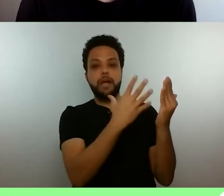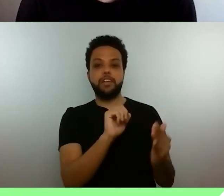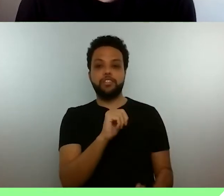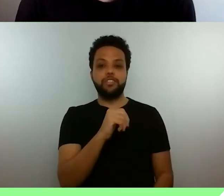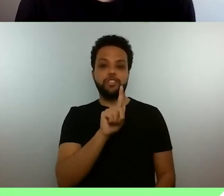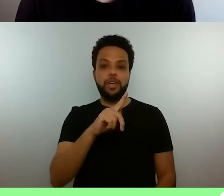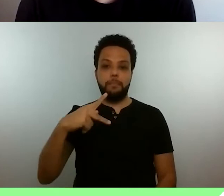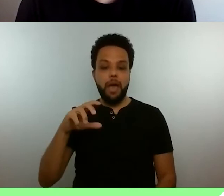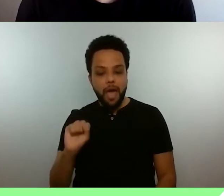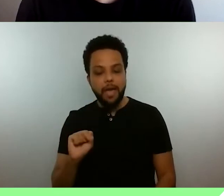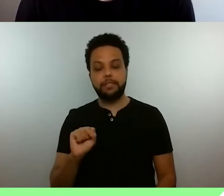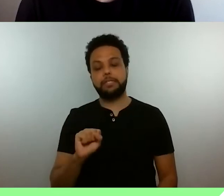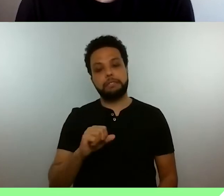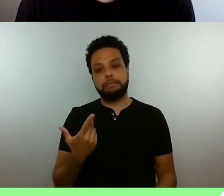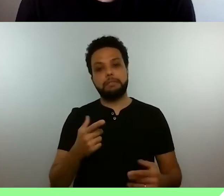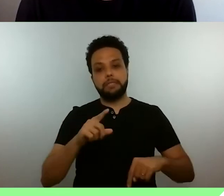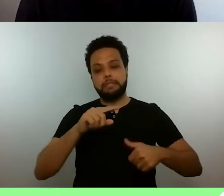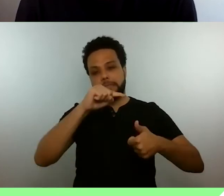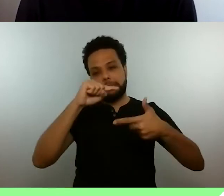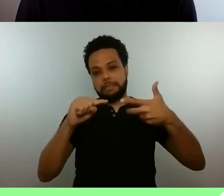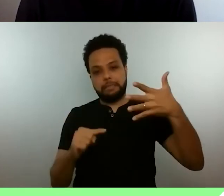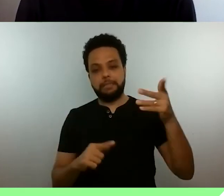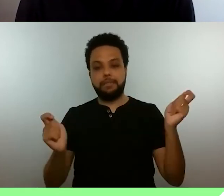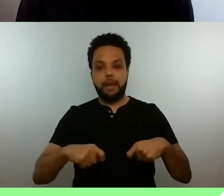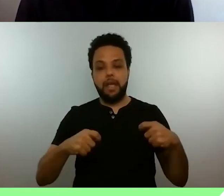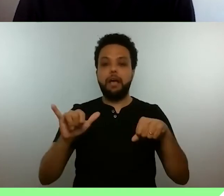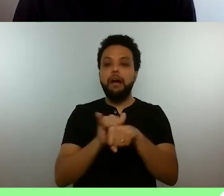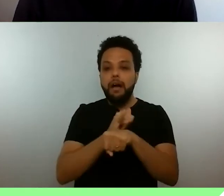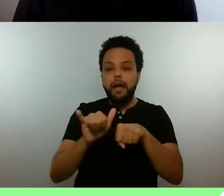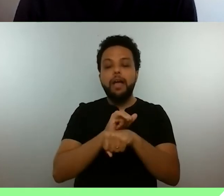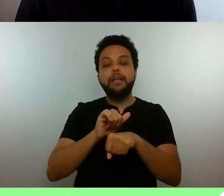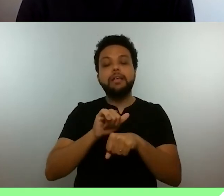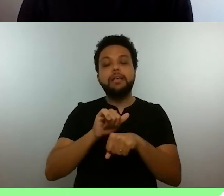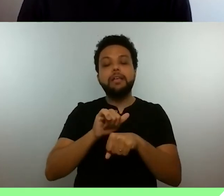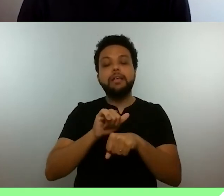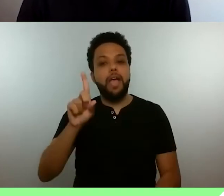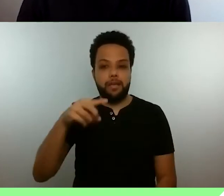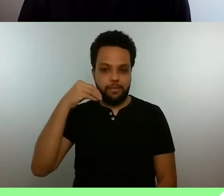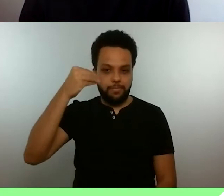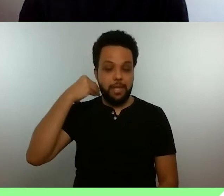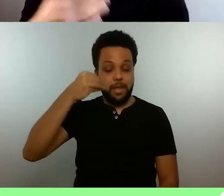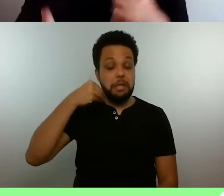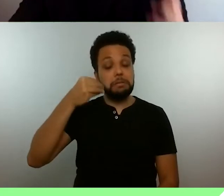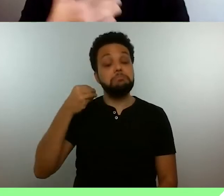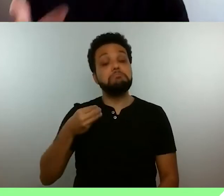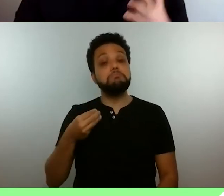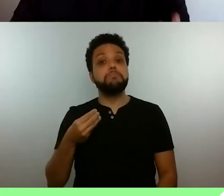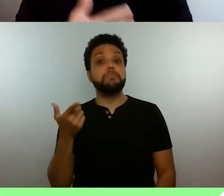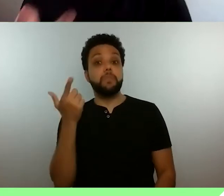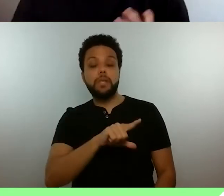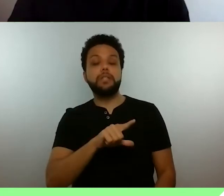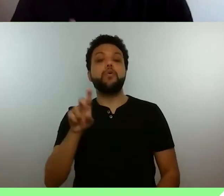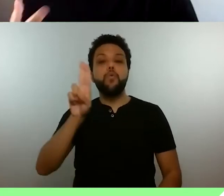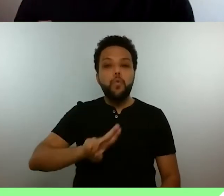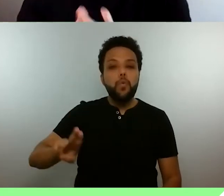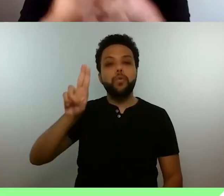vários tipos de recursos que são experiências e elas funcionam a partir desses usos, né, desses